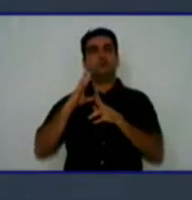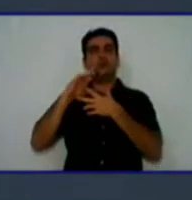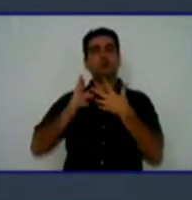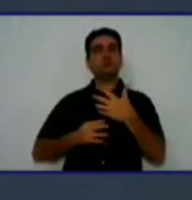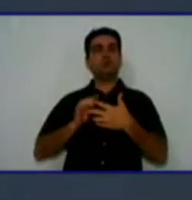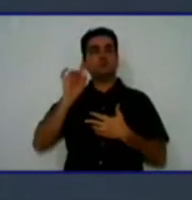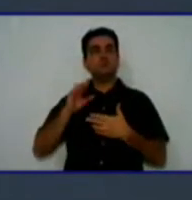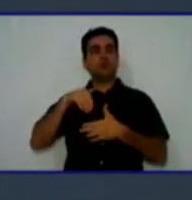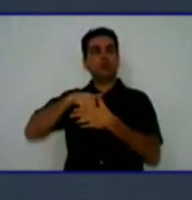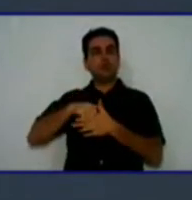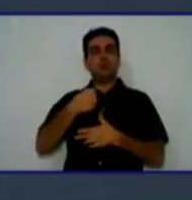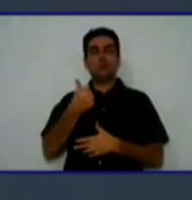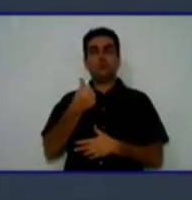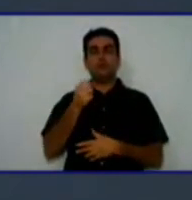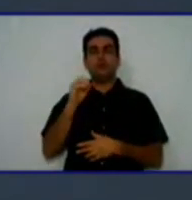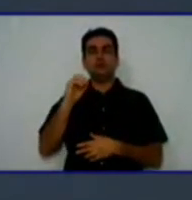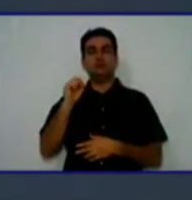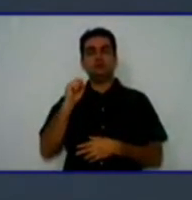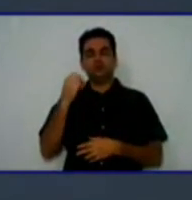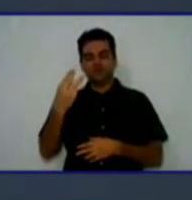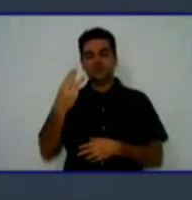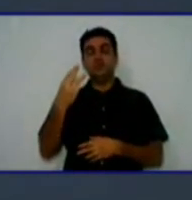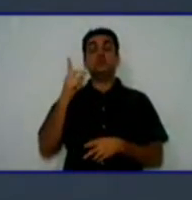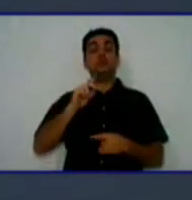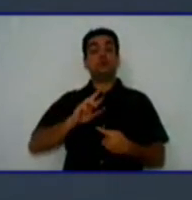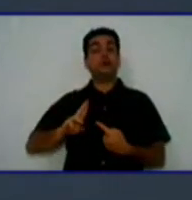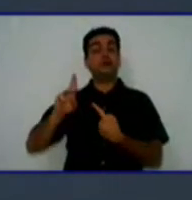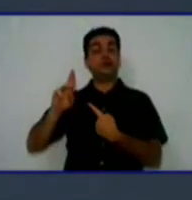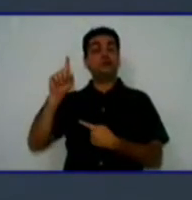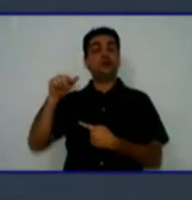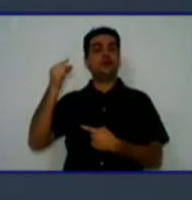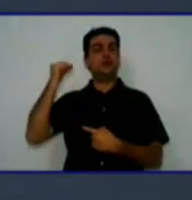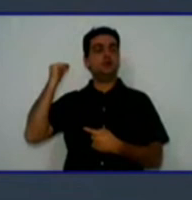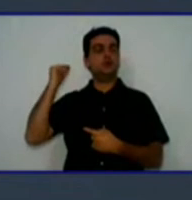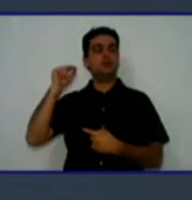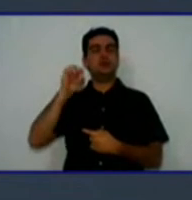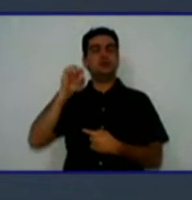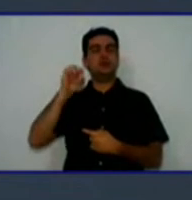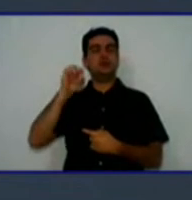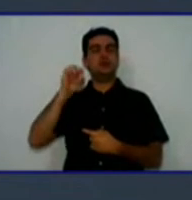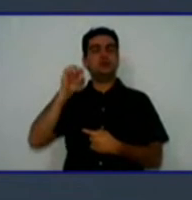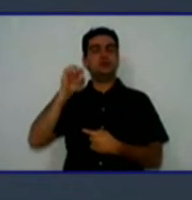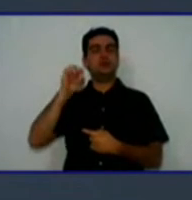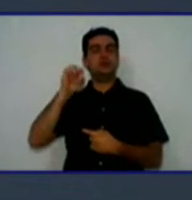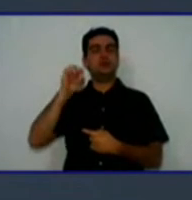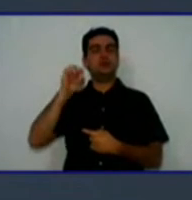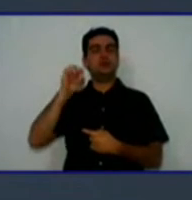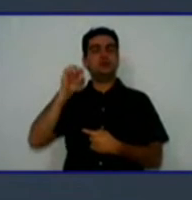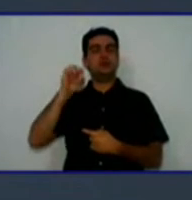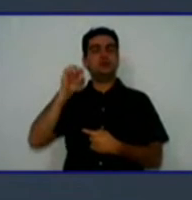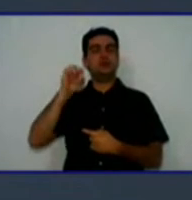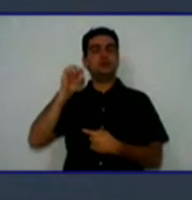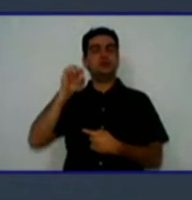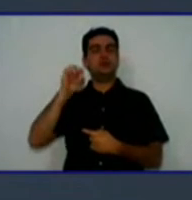eleitoral 16183, relator então ministro Eduardo Alckmin.